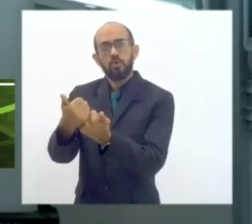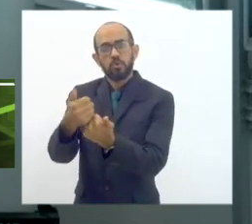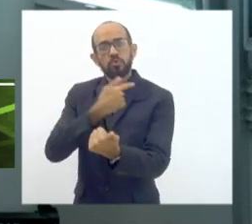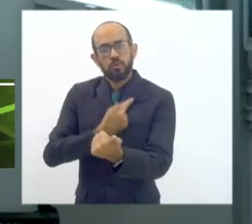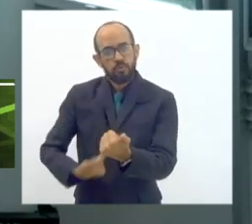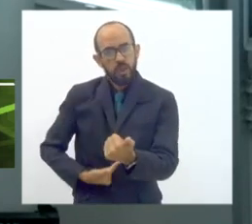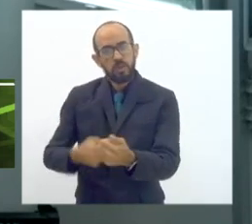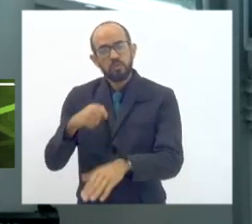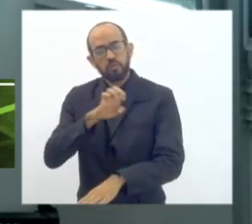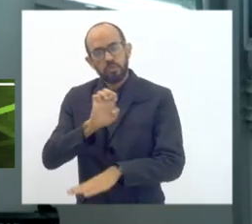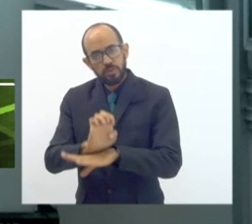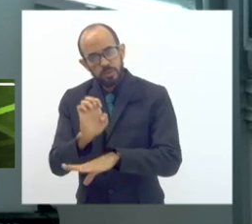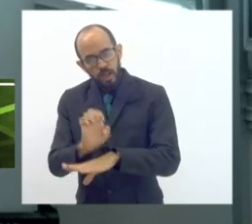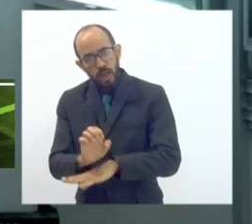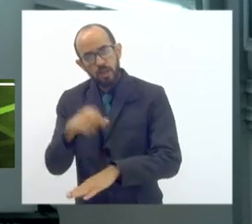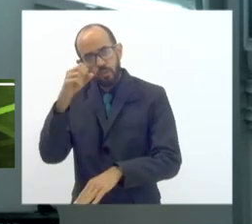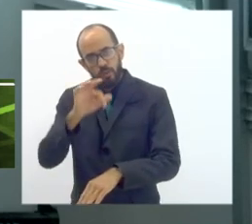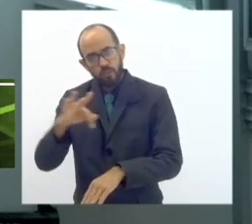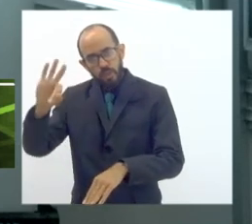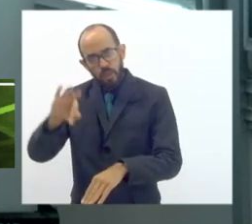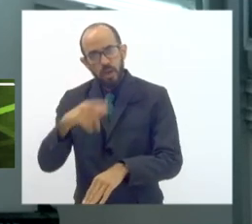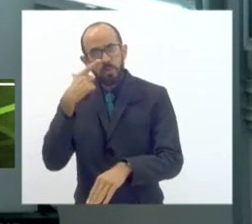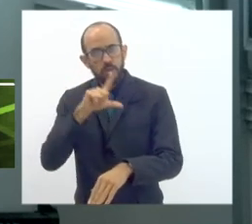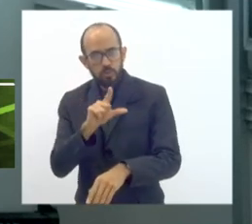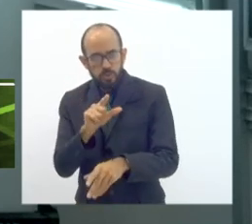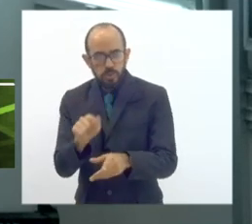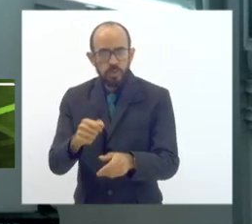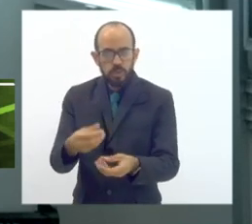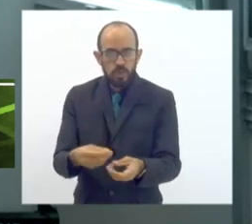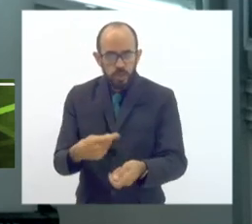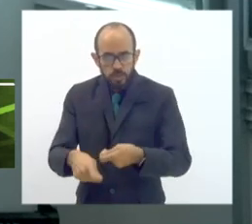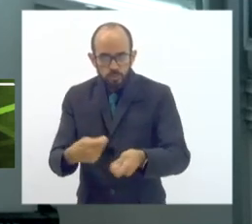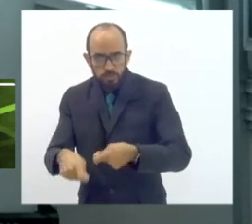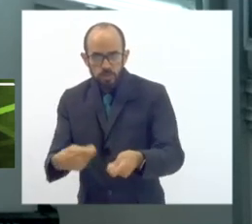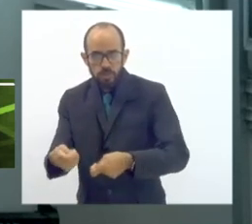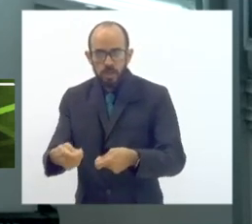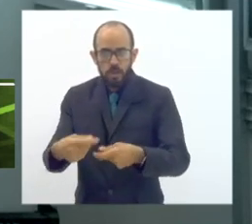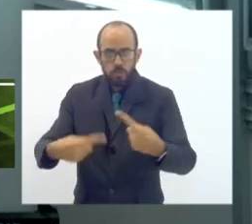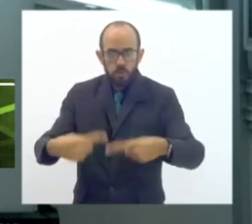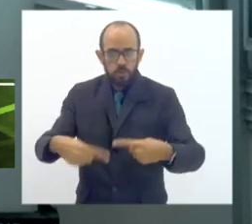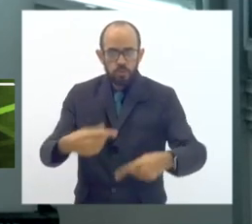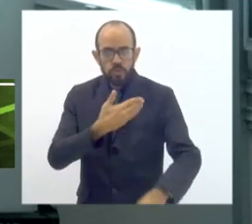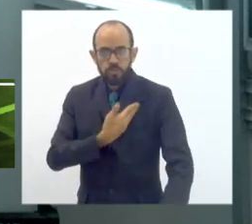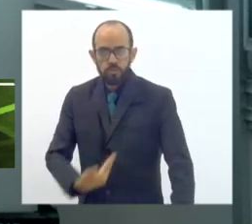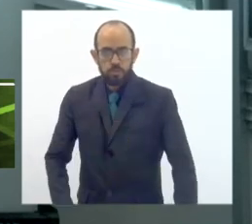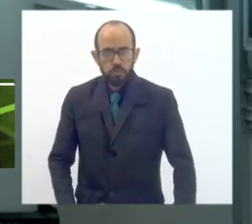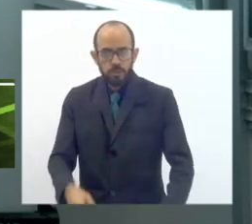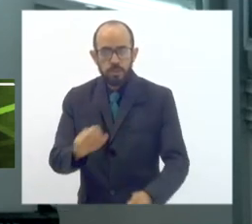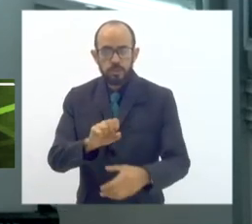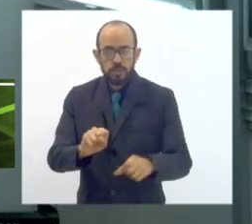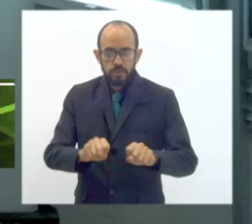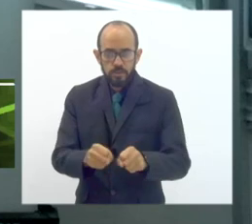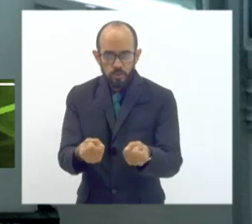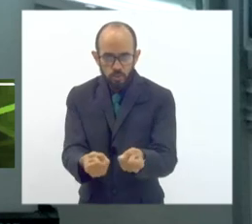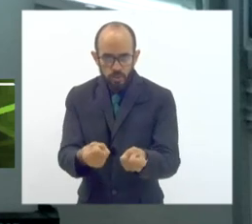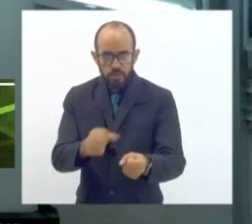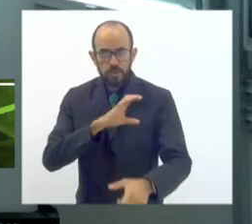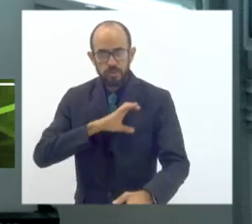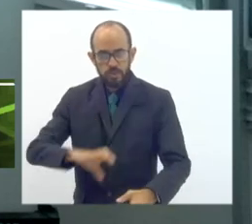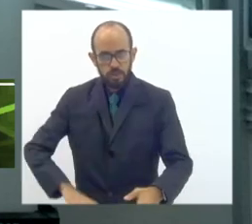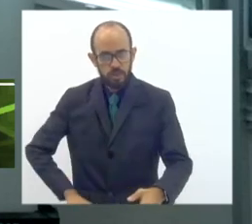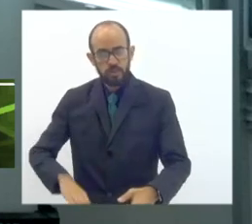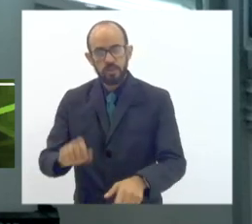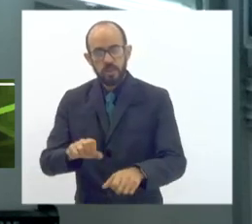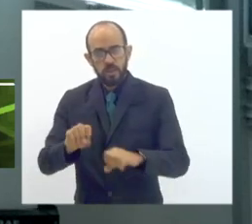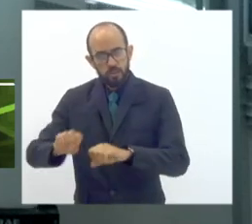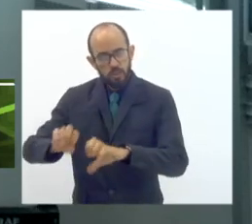obter financiamentos e chancela institucional para a implementação de políticas públicas e de soluções nas áreas como segurança, cidadania,